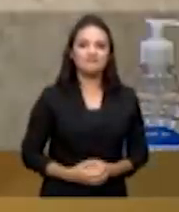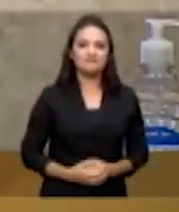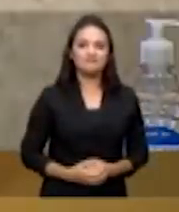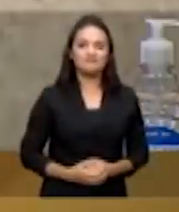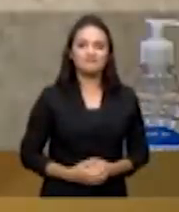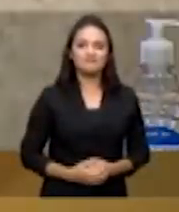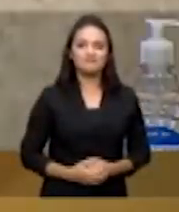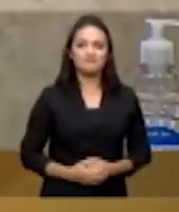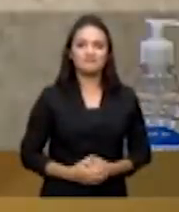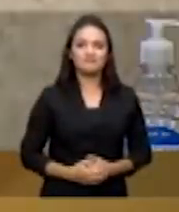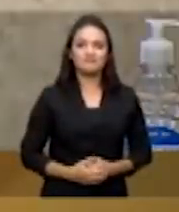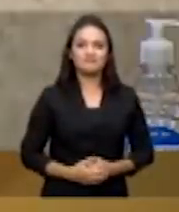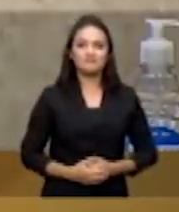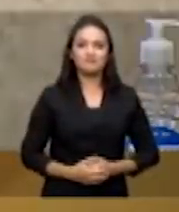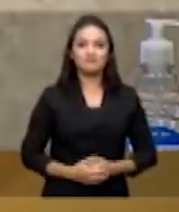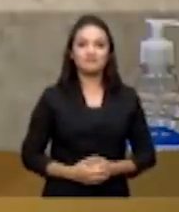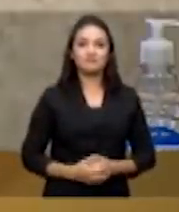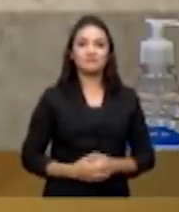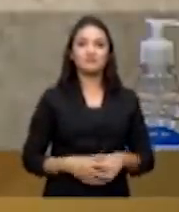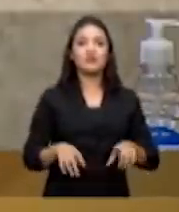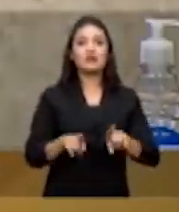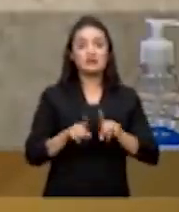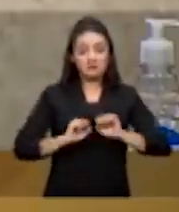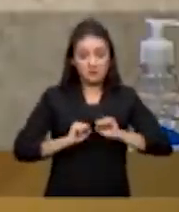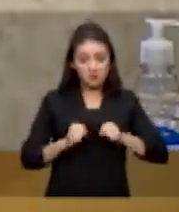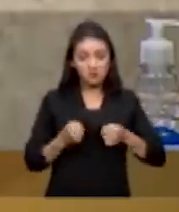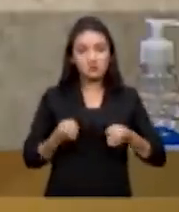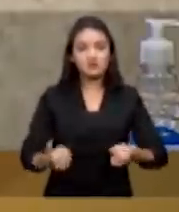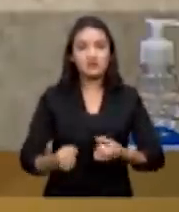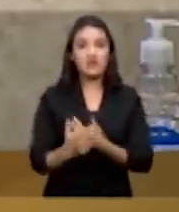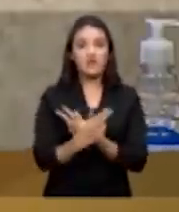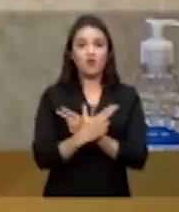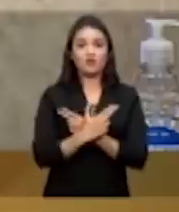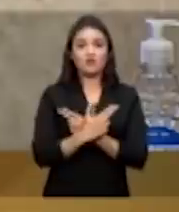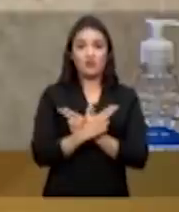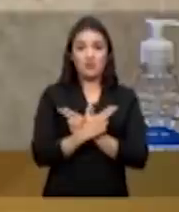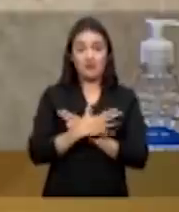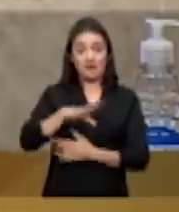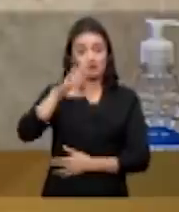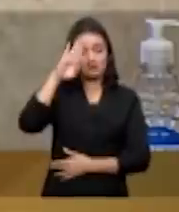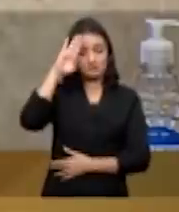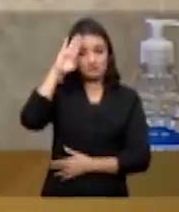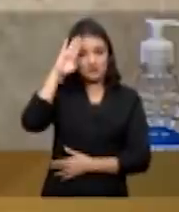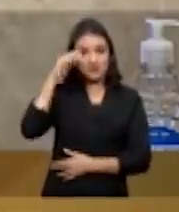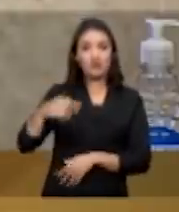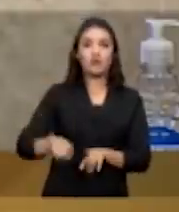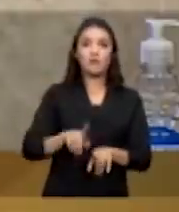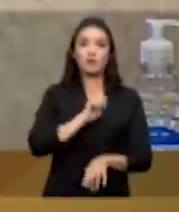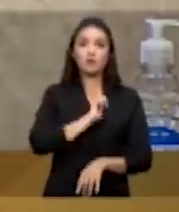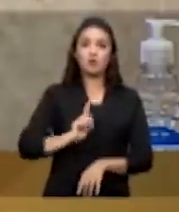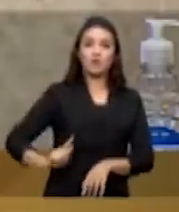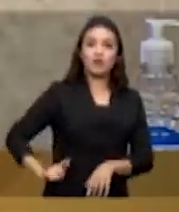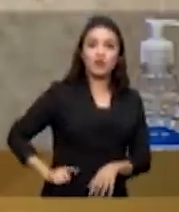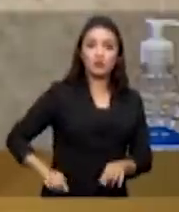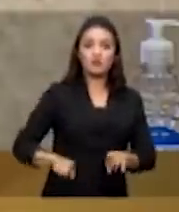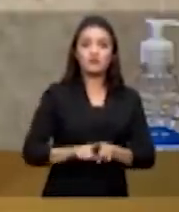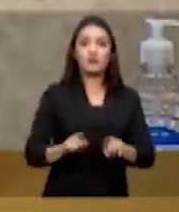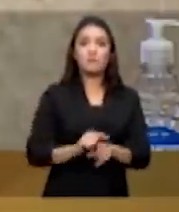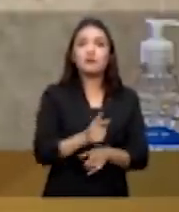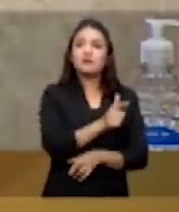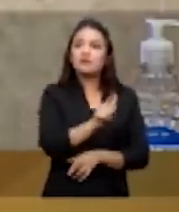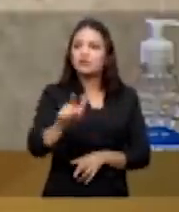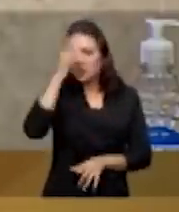turno, o empenho das Forças Armadas, dos governadores de Estado e dos demais agentes